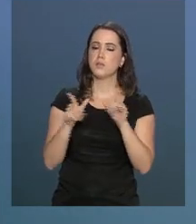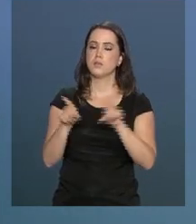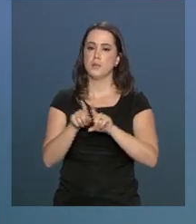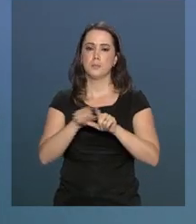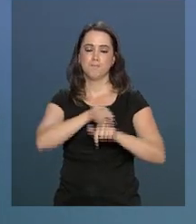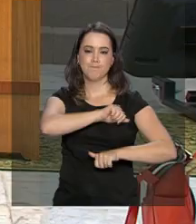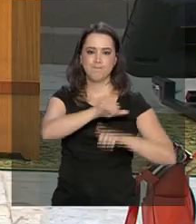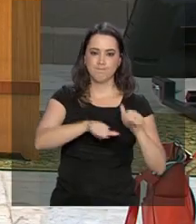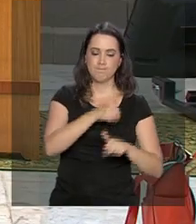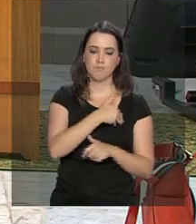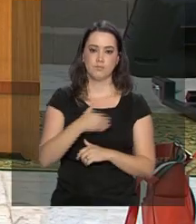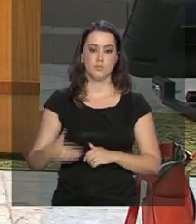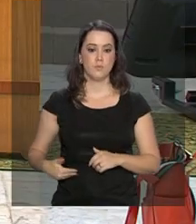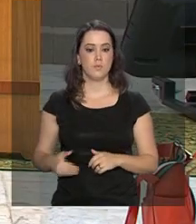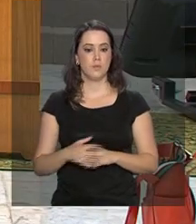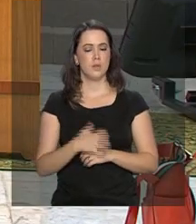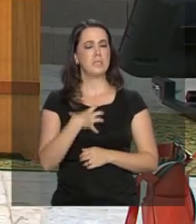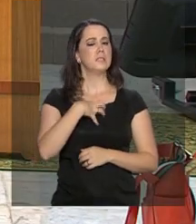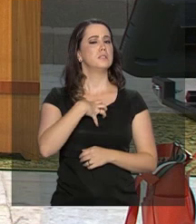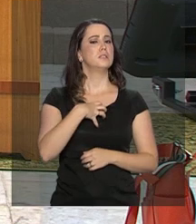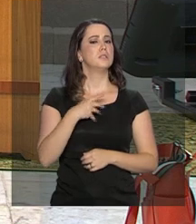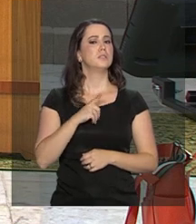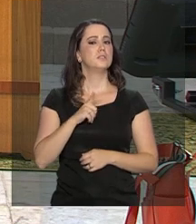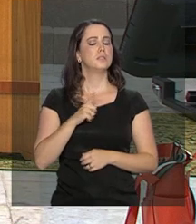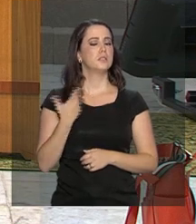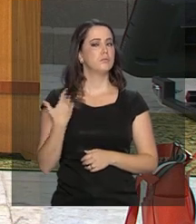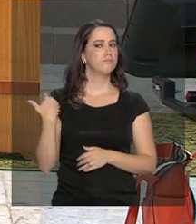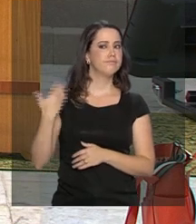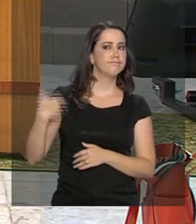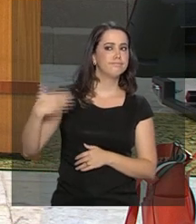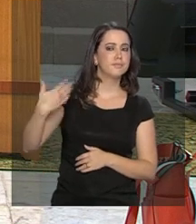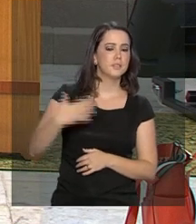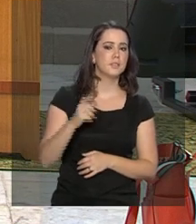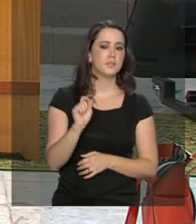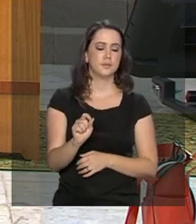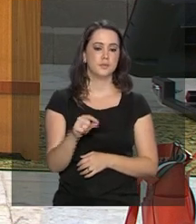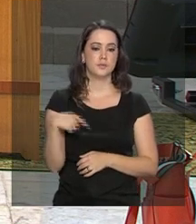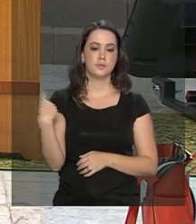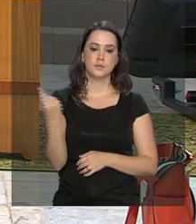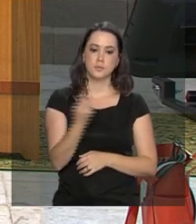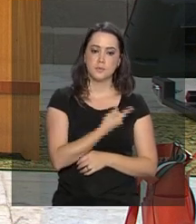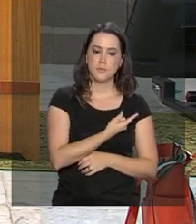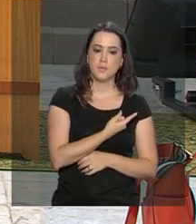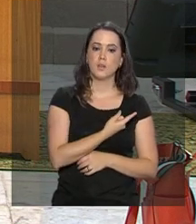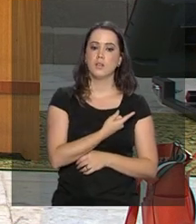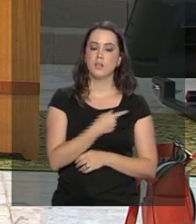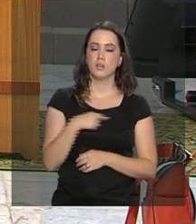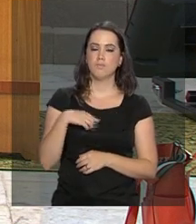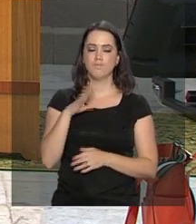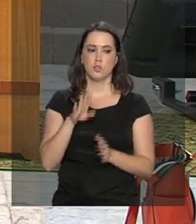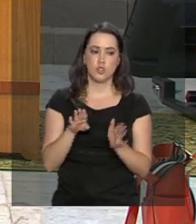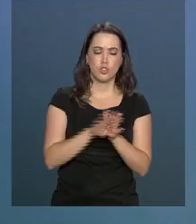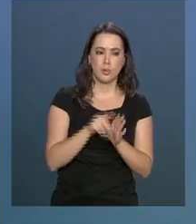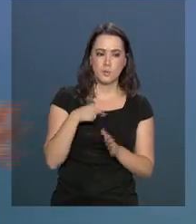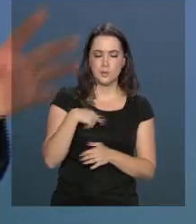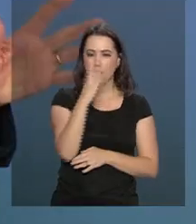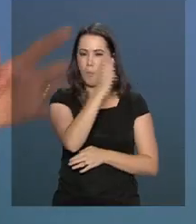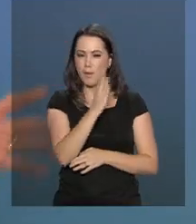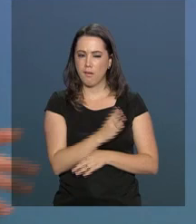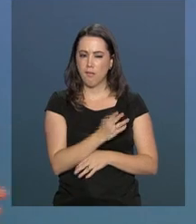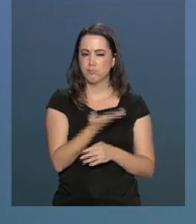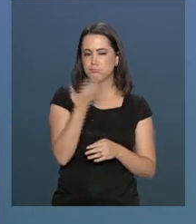pelo governo a sensação que eu tenho que eu tive ao longo do tempo é que nós apoiamos um brasil digamos